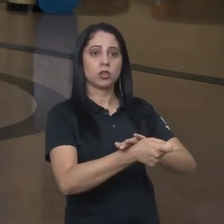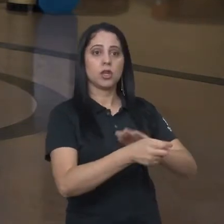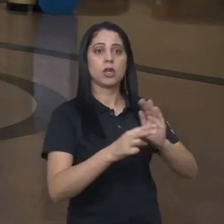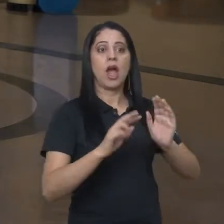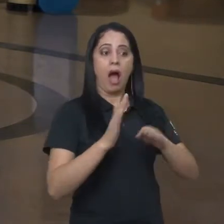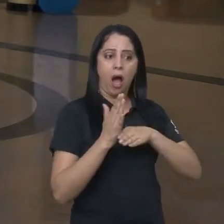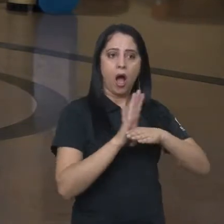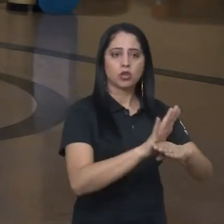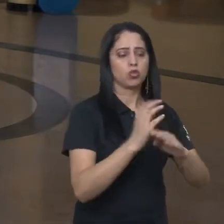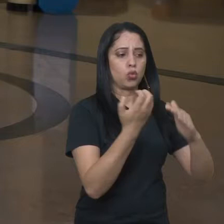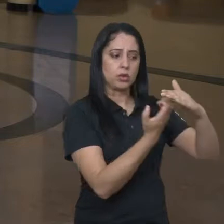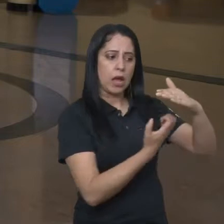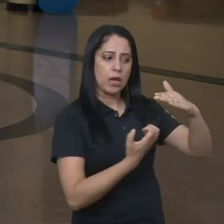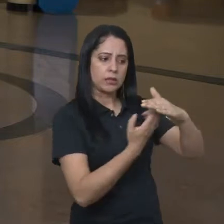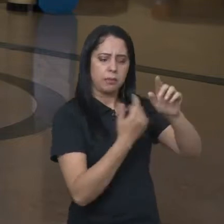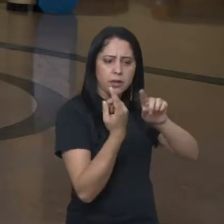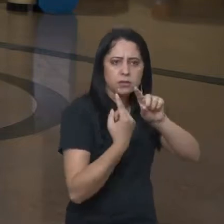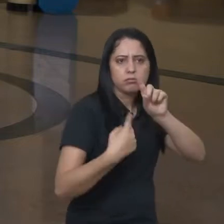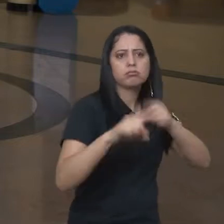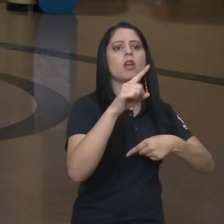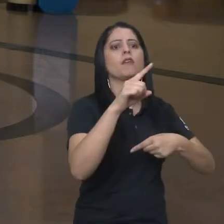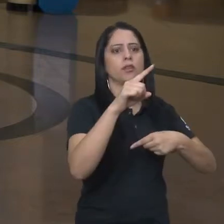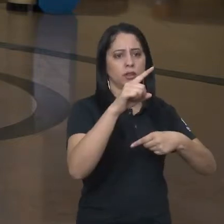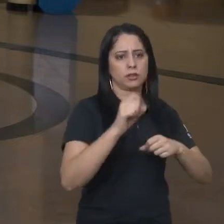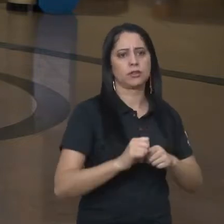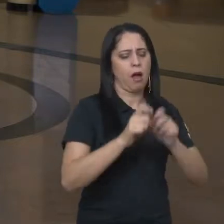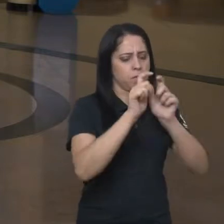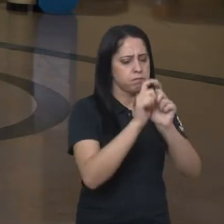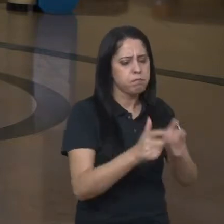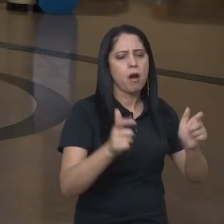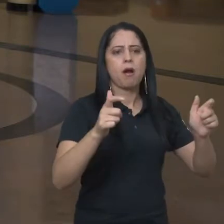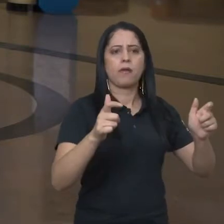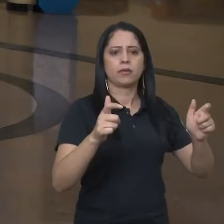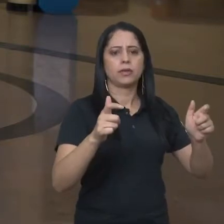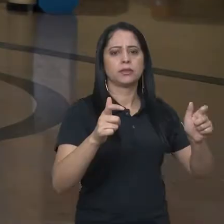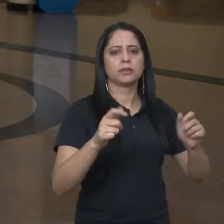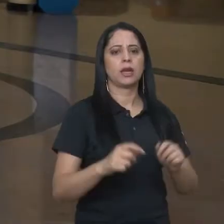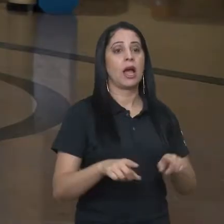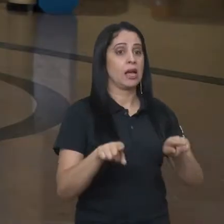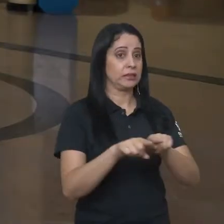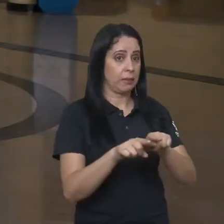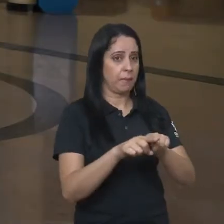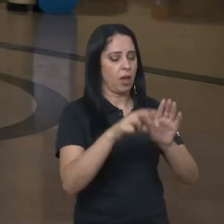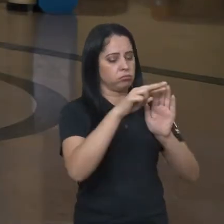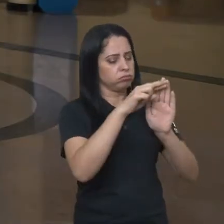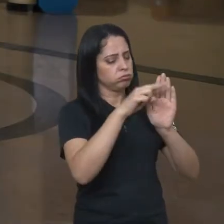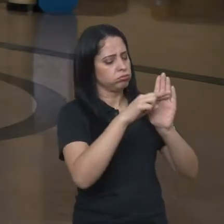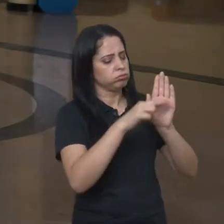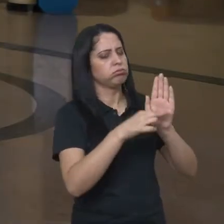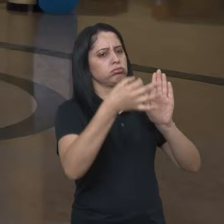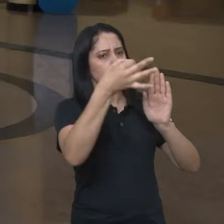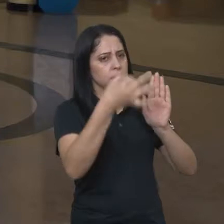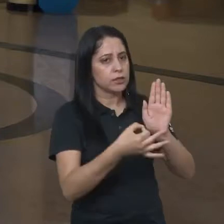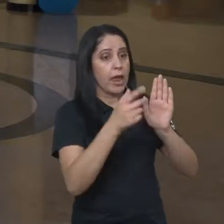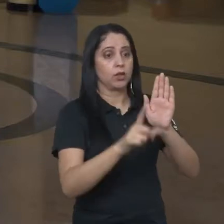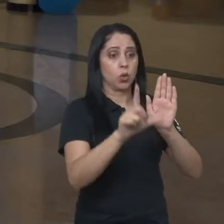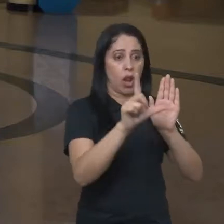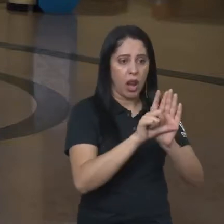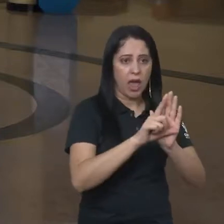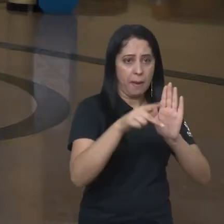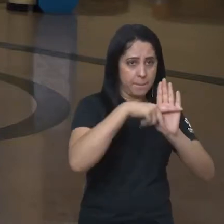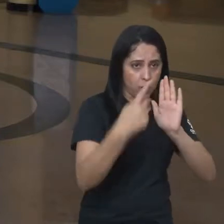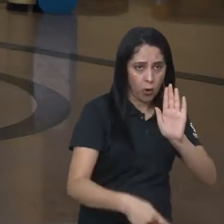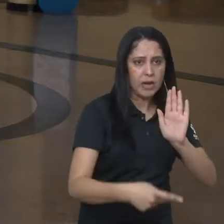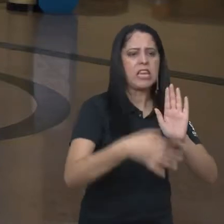que também ajuda as empresas que aqui já estão instaladas a fazer as suas expansões, né? Regulamentada com bom senso, lei